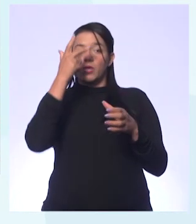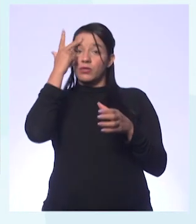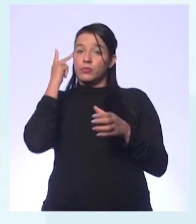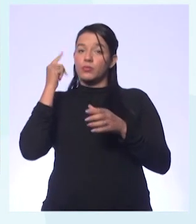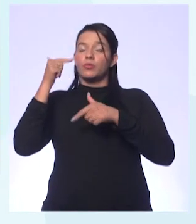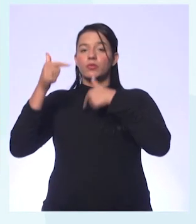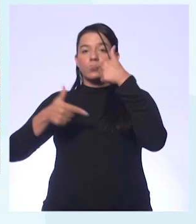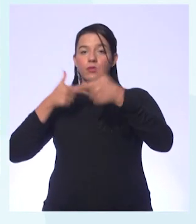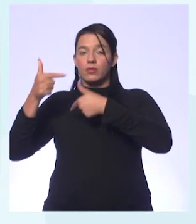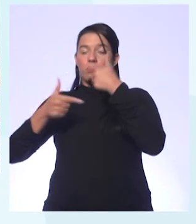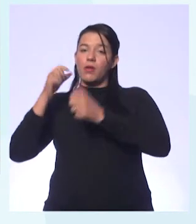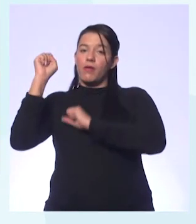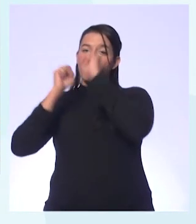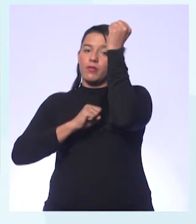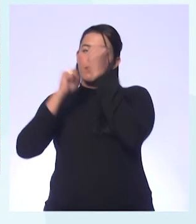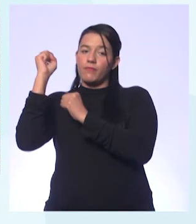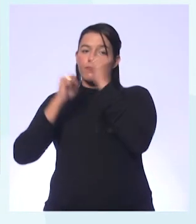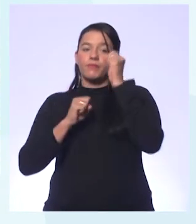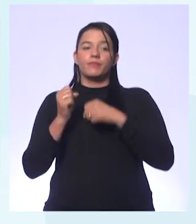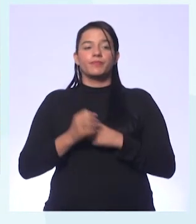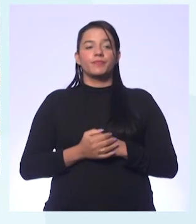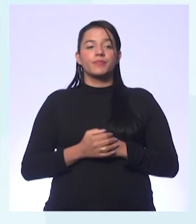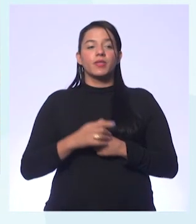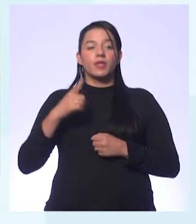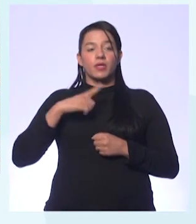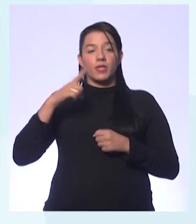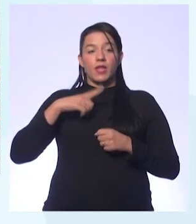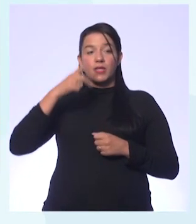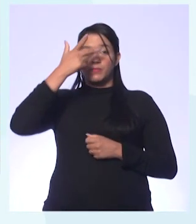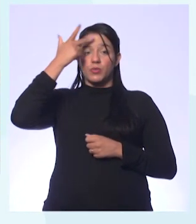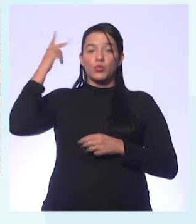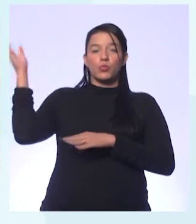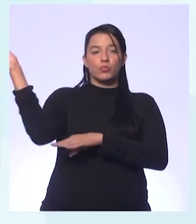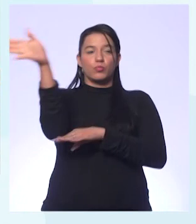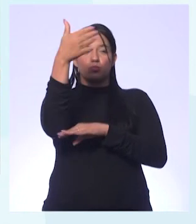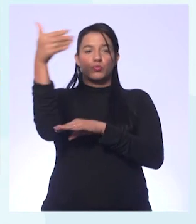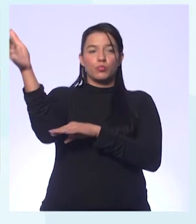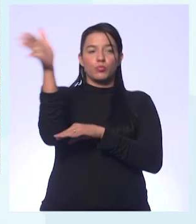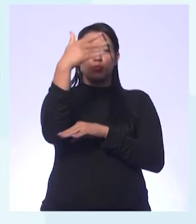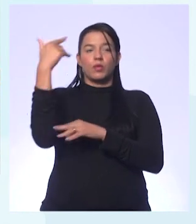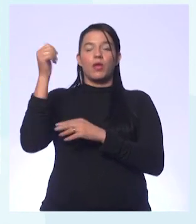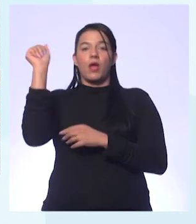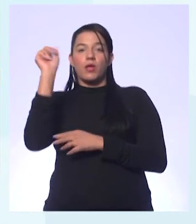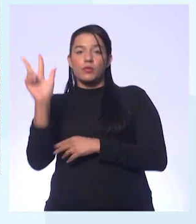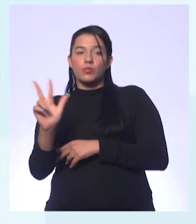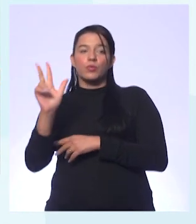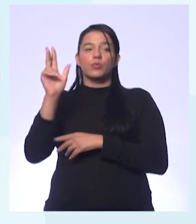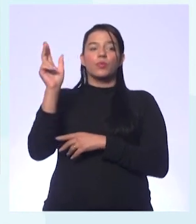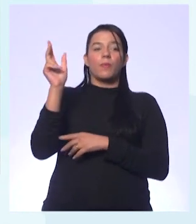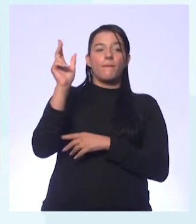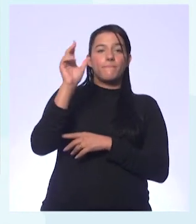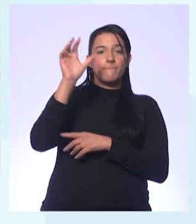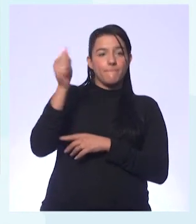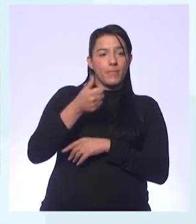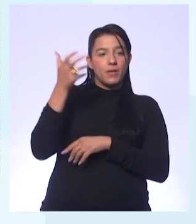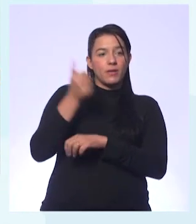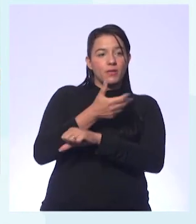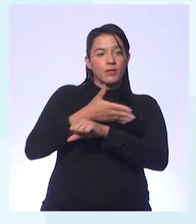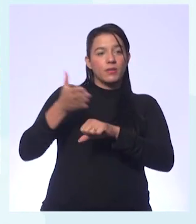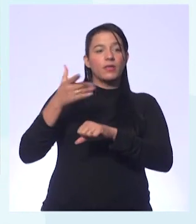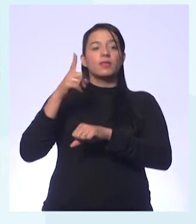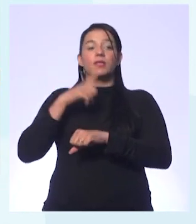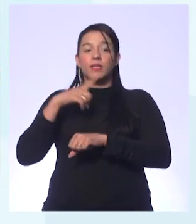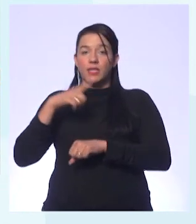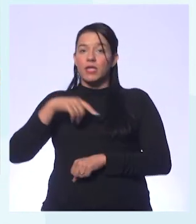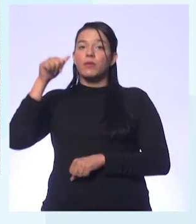pessoal, dá uma olhada nessa imagem. Vocês estão vendo lá no alto com uma bandeira azul, uma bandeira branca com um símbolo azul. Temos mulheres nos